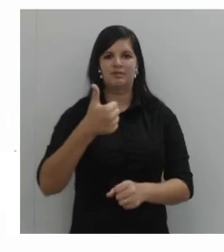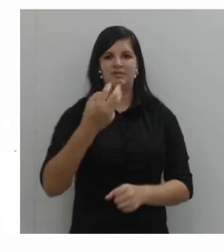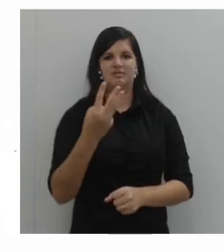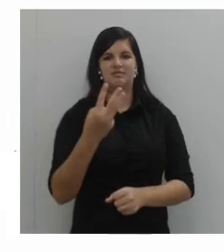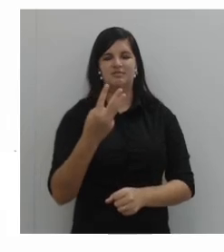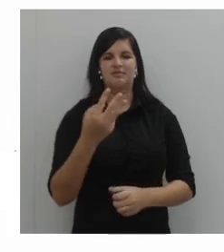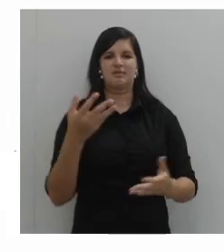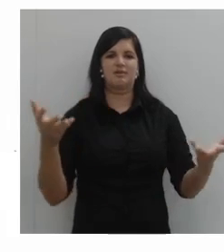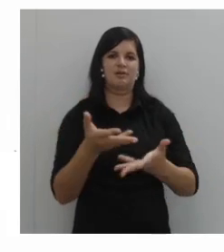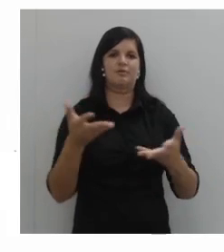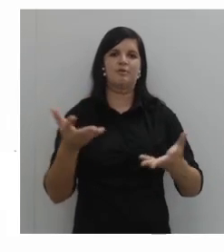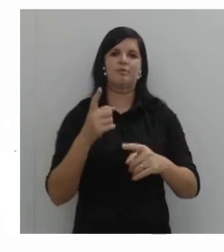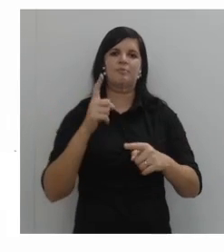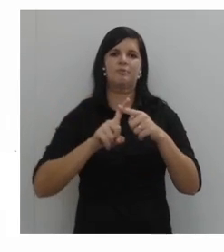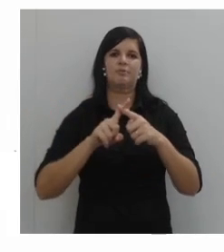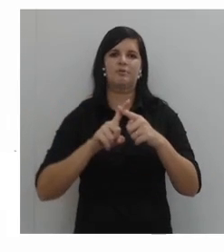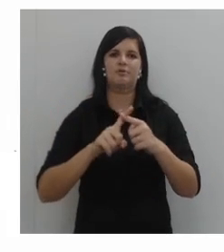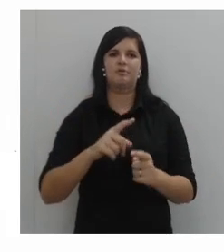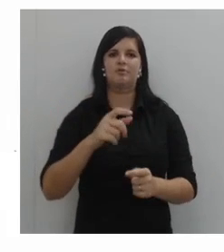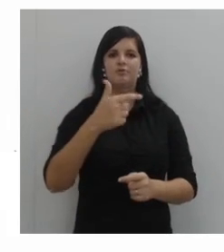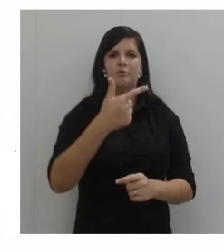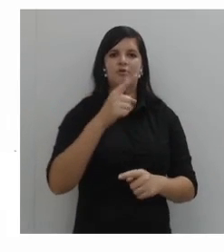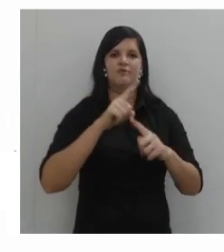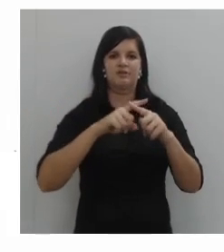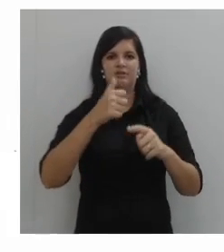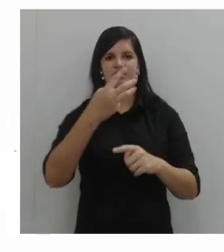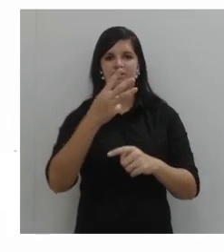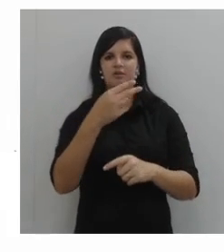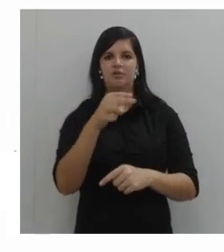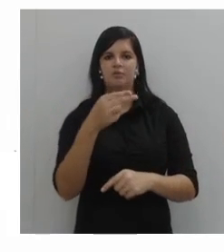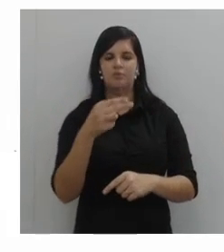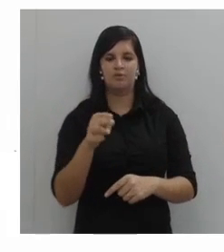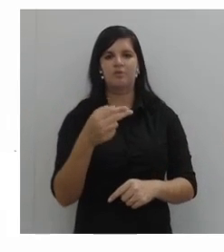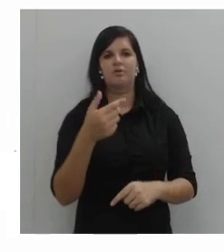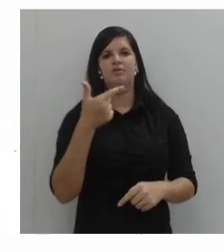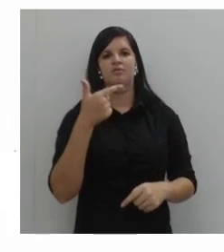E agora é só multiplicar 2 vezes 13, que é igual a